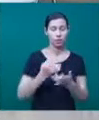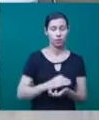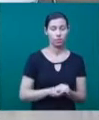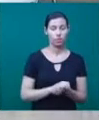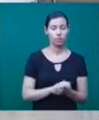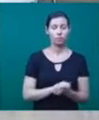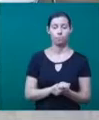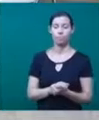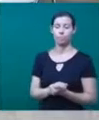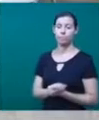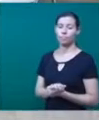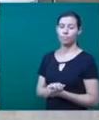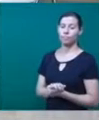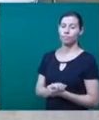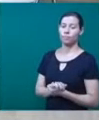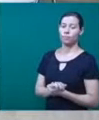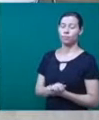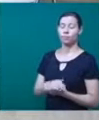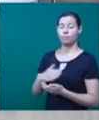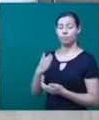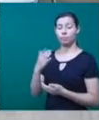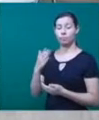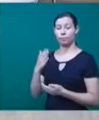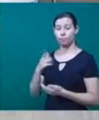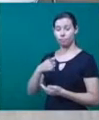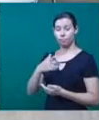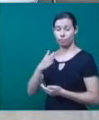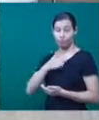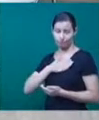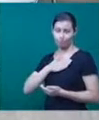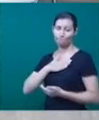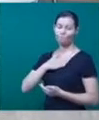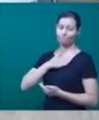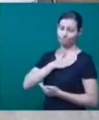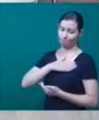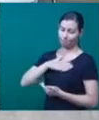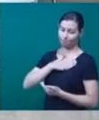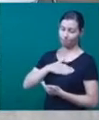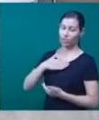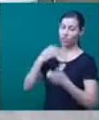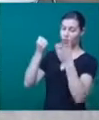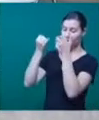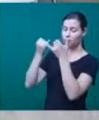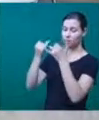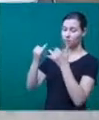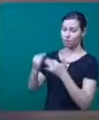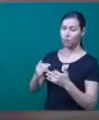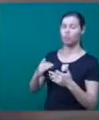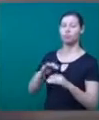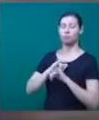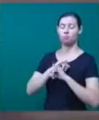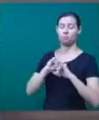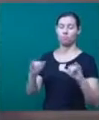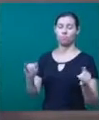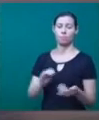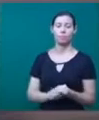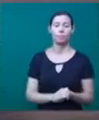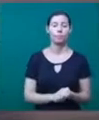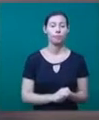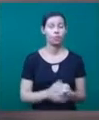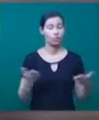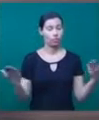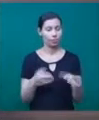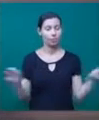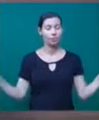tiver qualquer esclarecimento para a população, para mim, eu sempre... Muito obrigado mais uma vez, sempre. E o TV Notícias desta